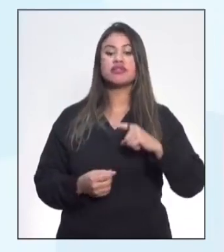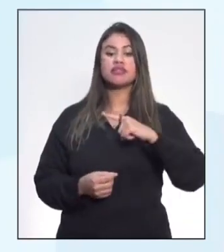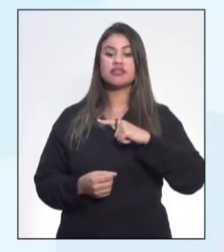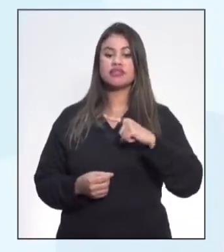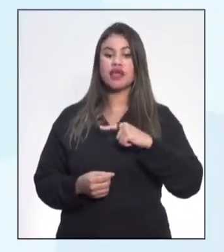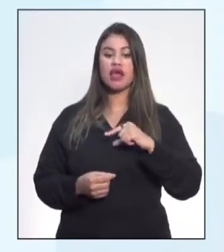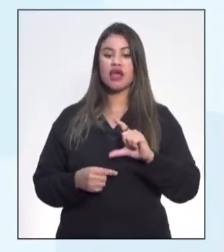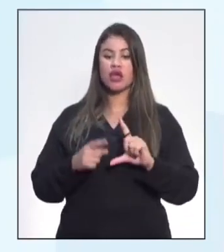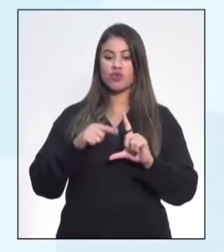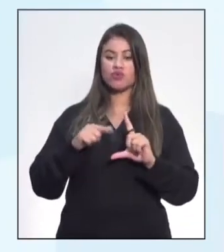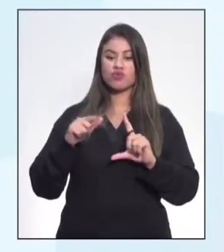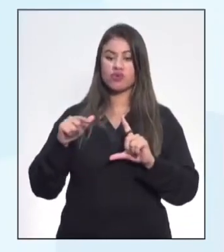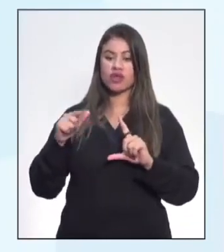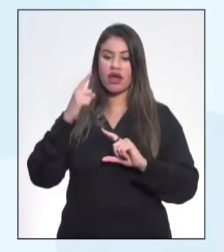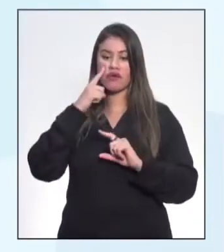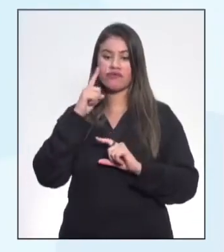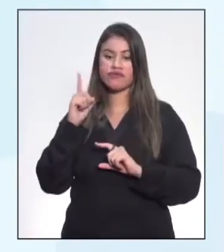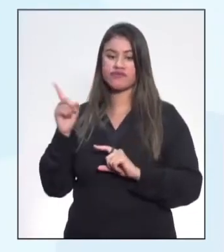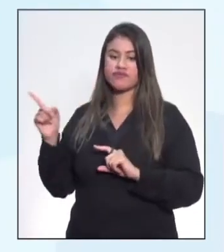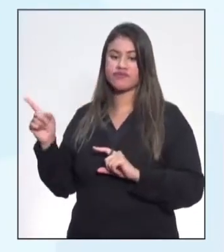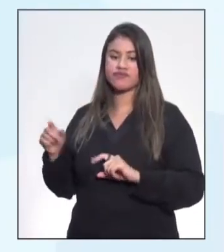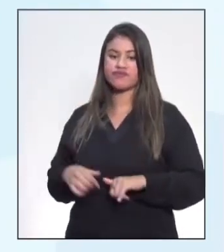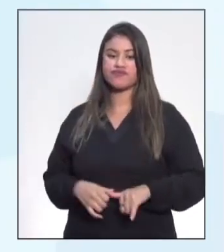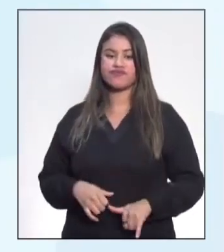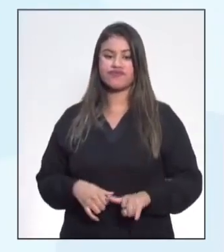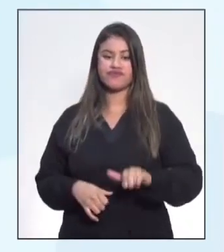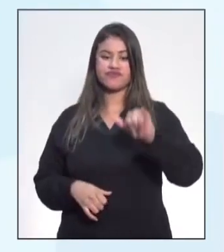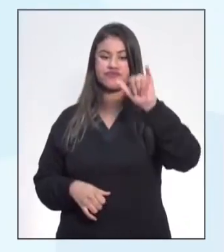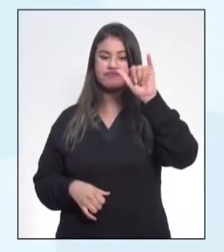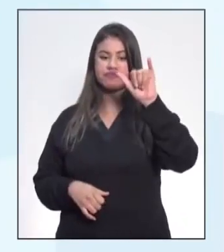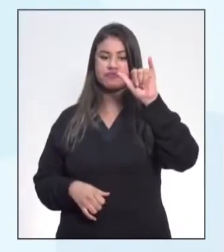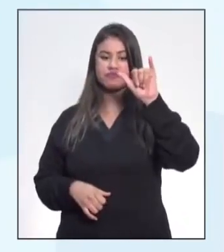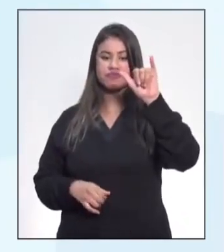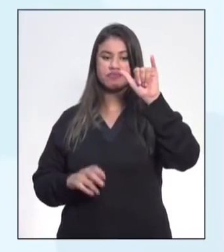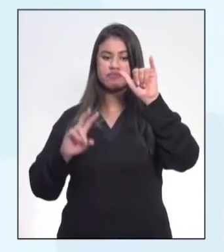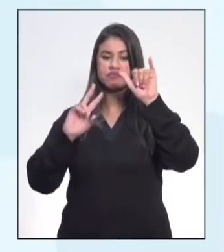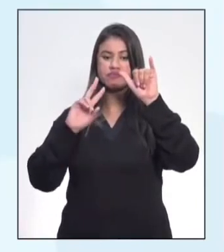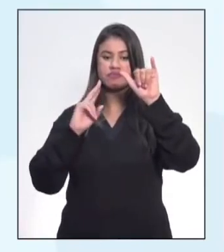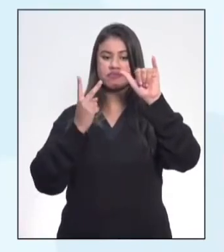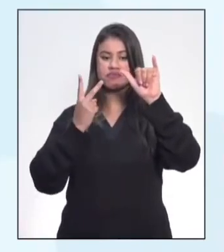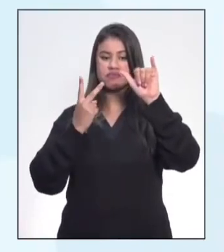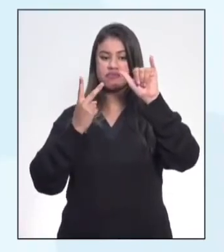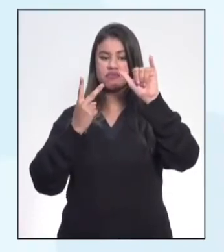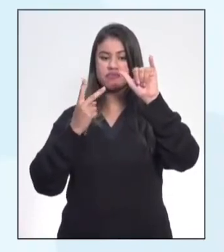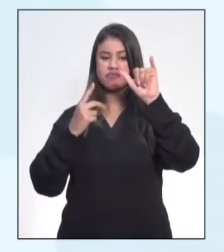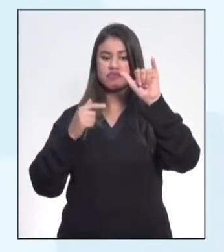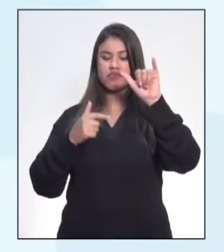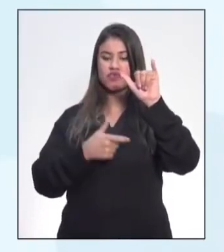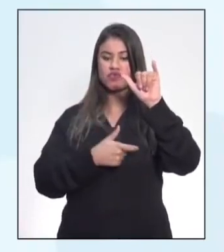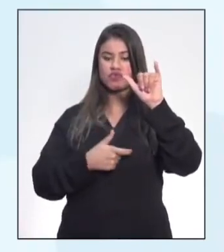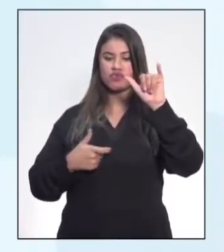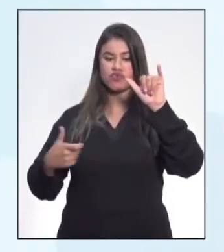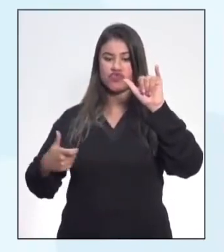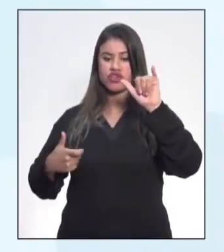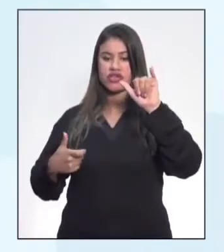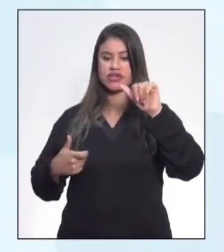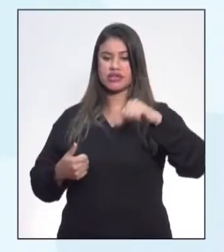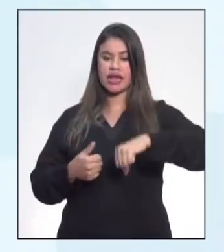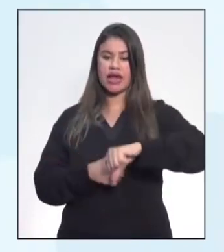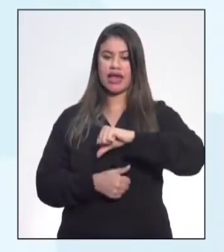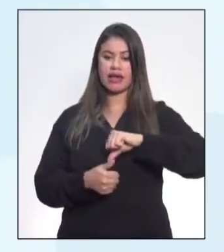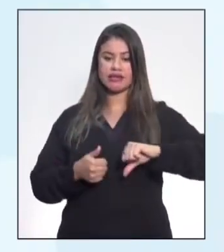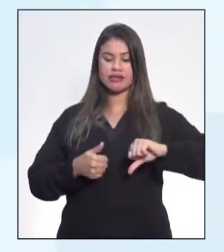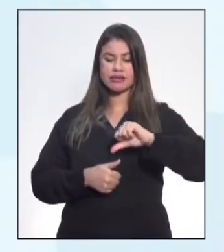seguinte gráfico. Se vocês olharem no eixo Y, tem o valor de entalpia. No eixo X, o caminho da reação,